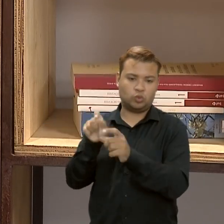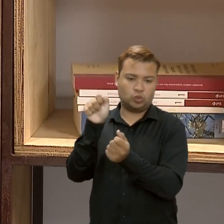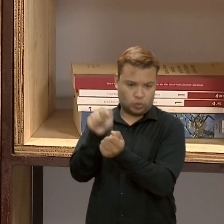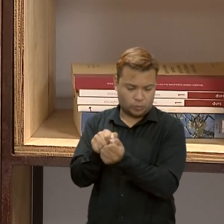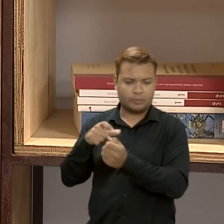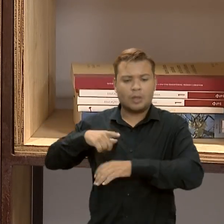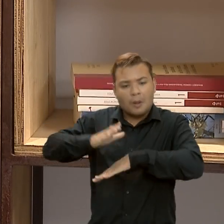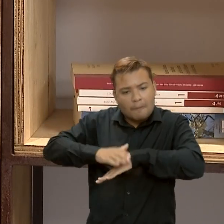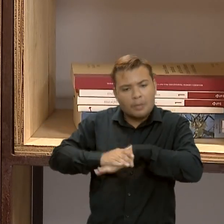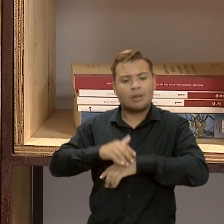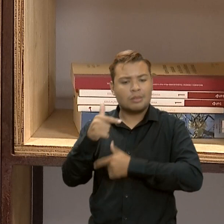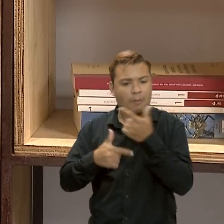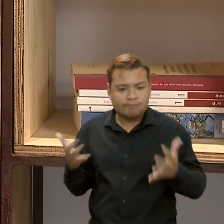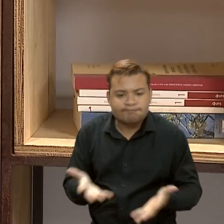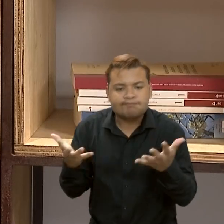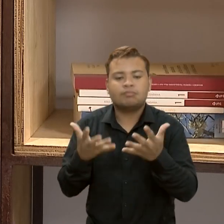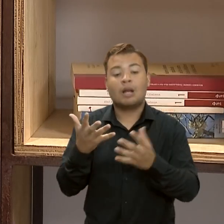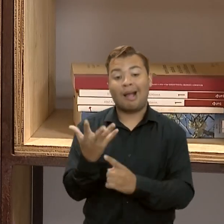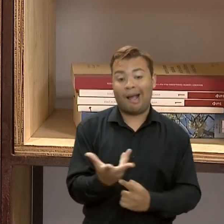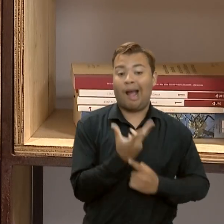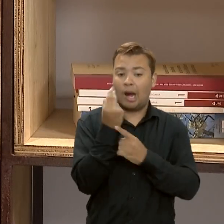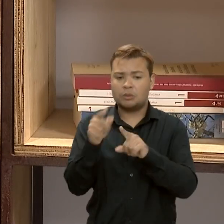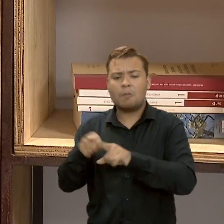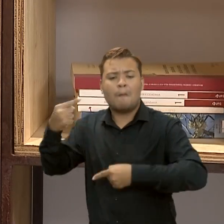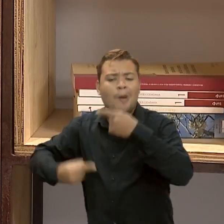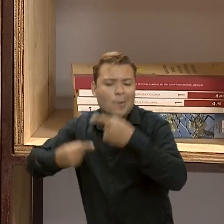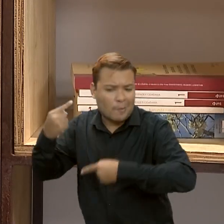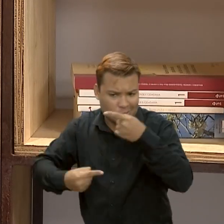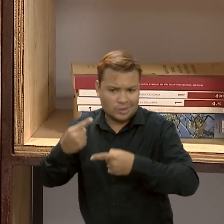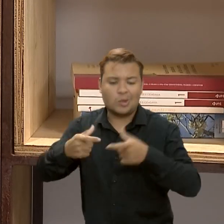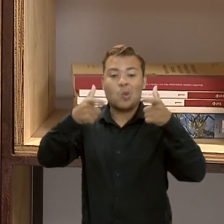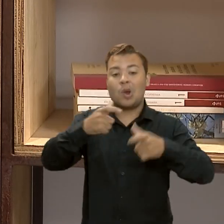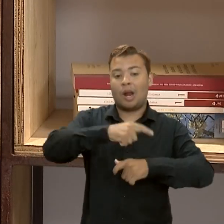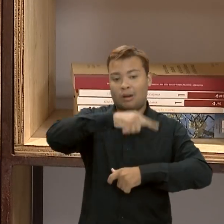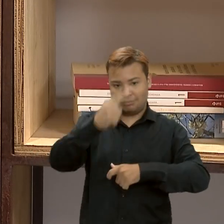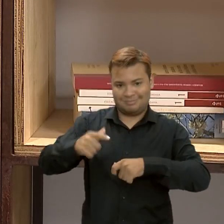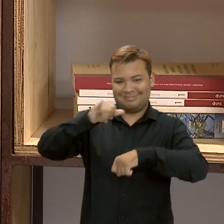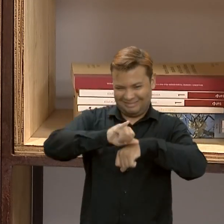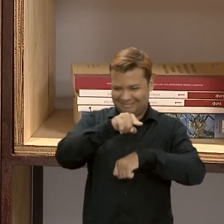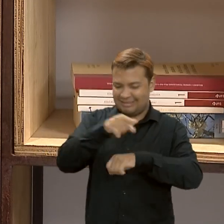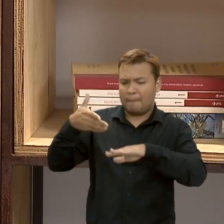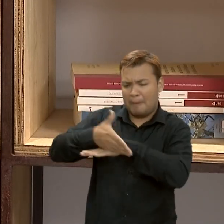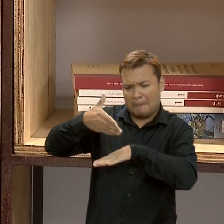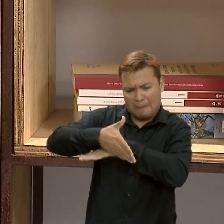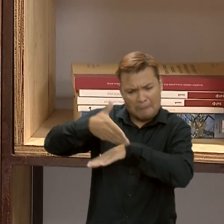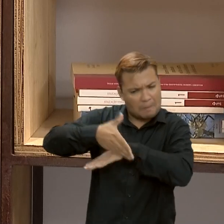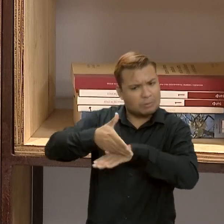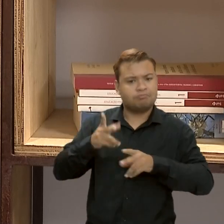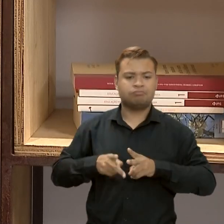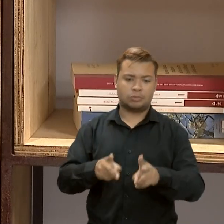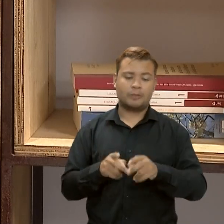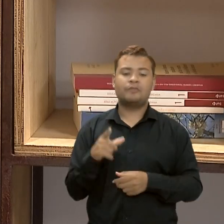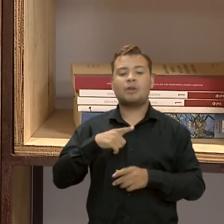uma movimentação artística e política muito intensa na capital goiana, né? E nesse período elas